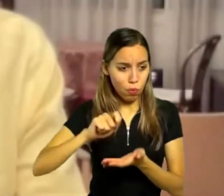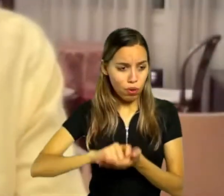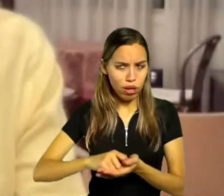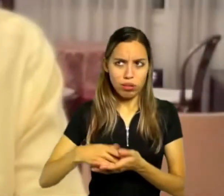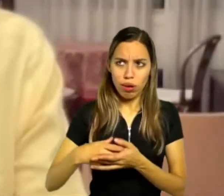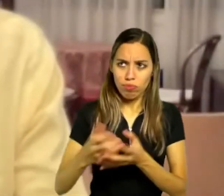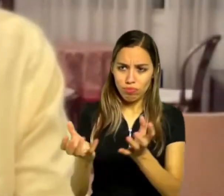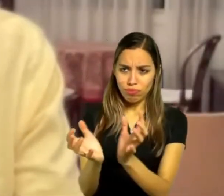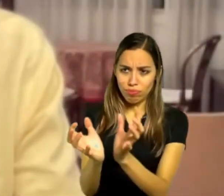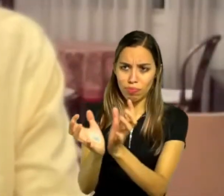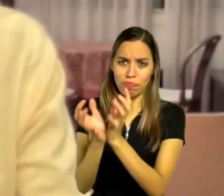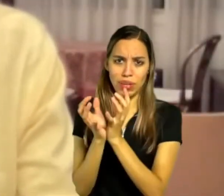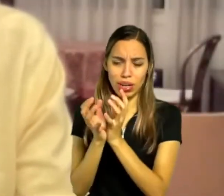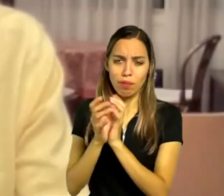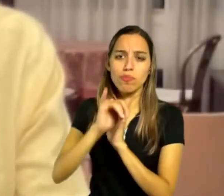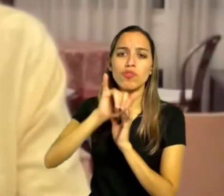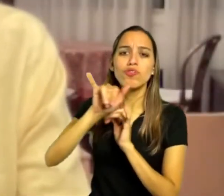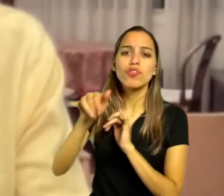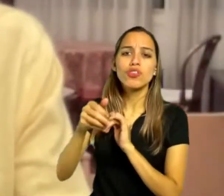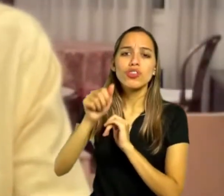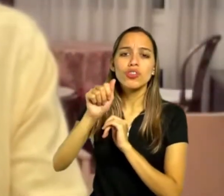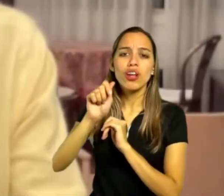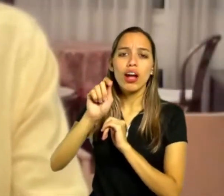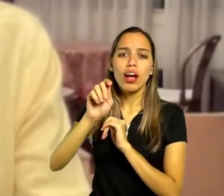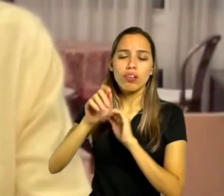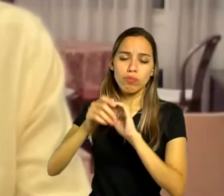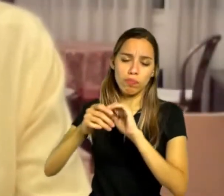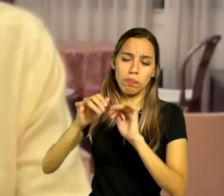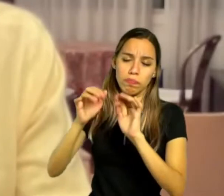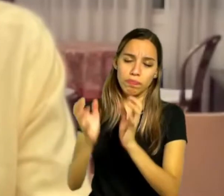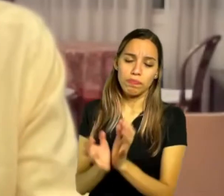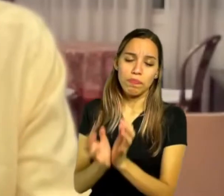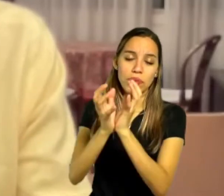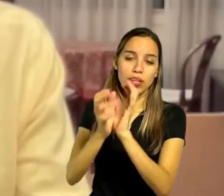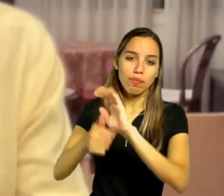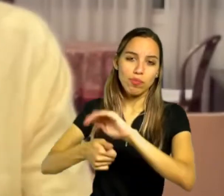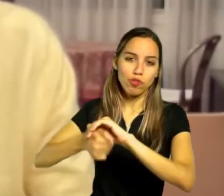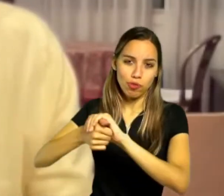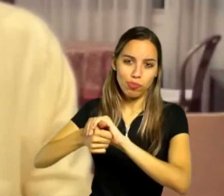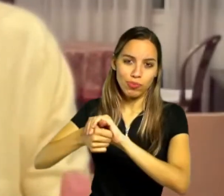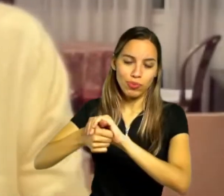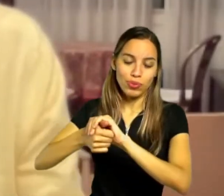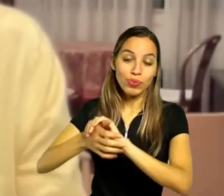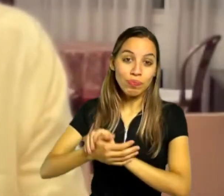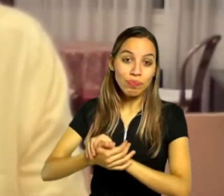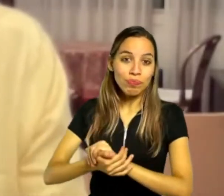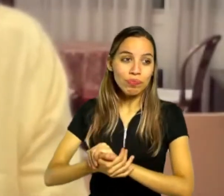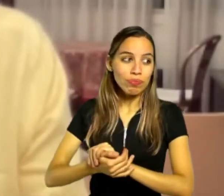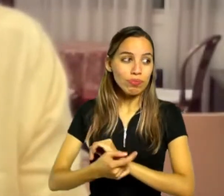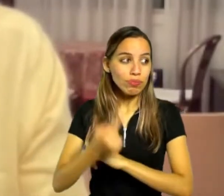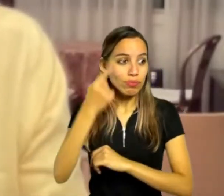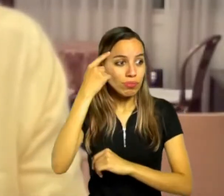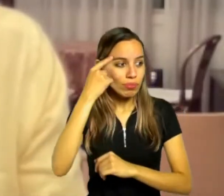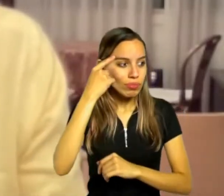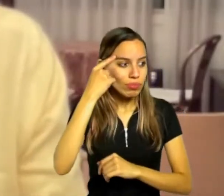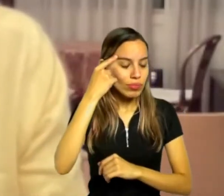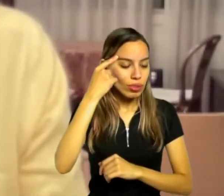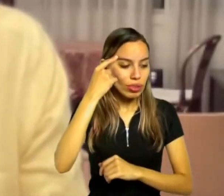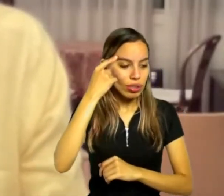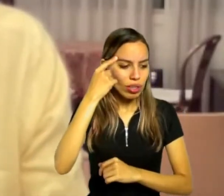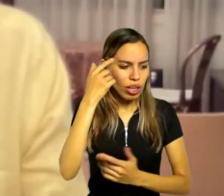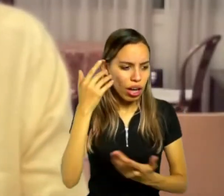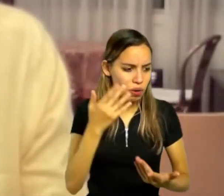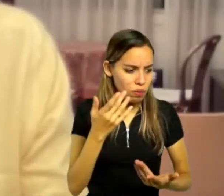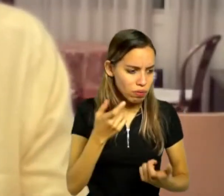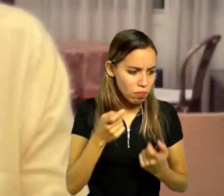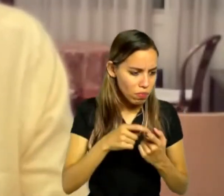Jabuti de não ficção, e eu, de uma hora para outra, me transformei em um escritor.